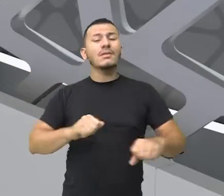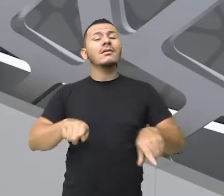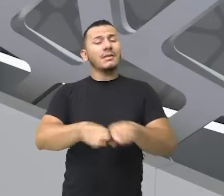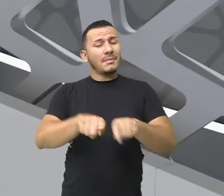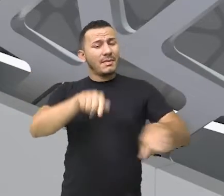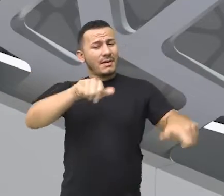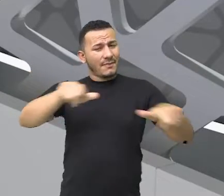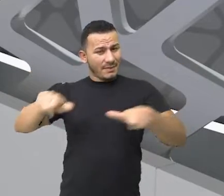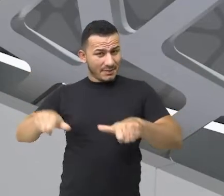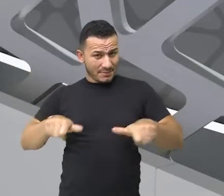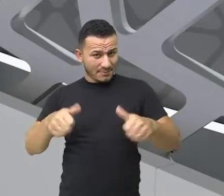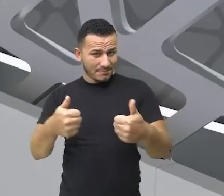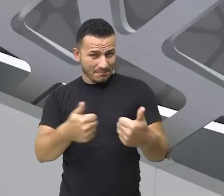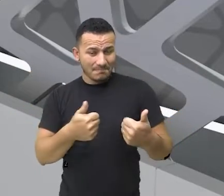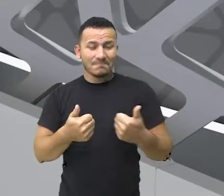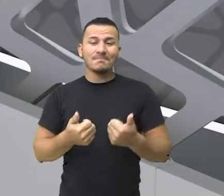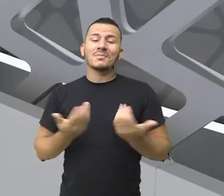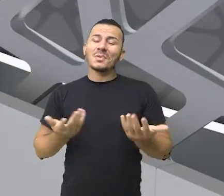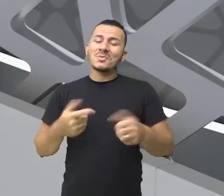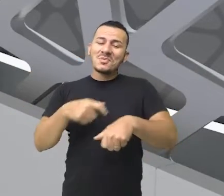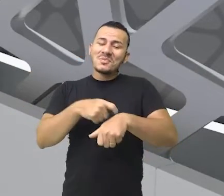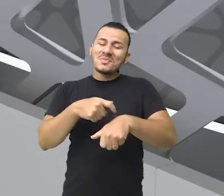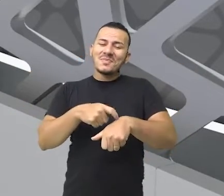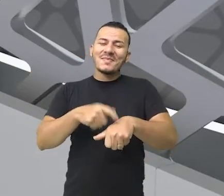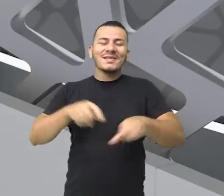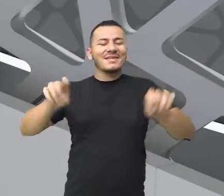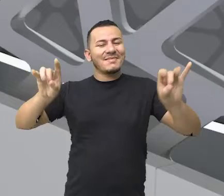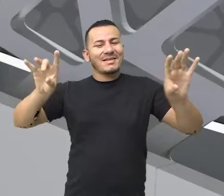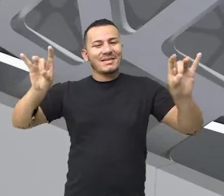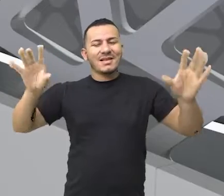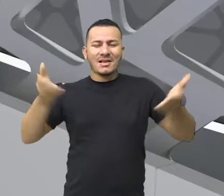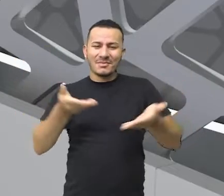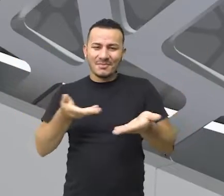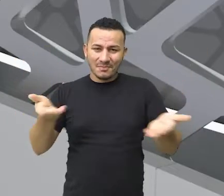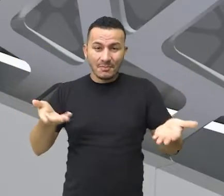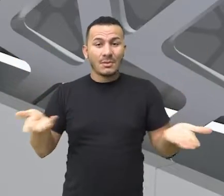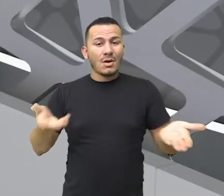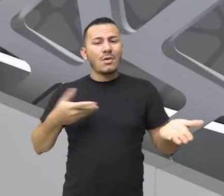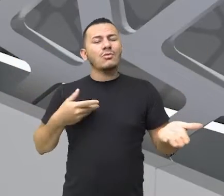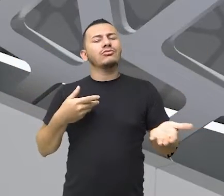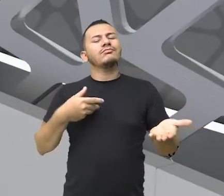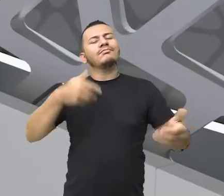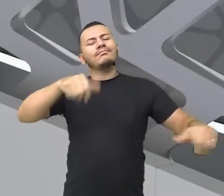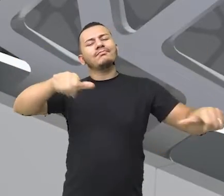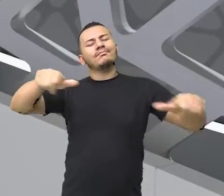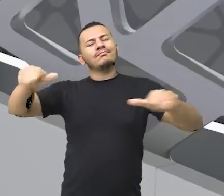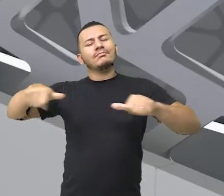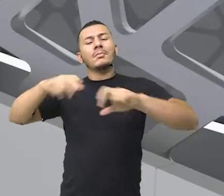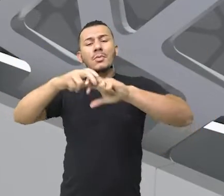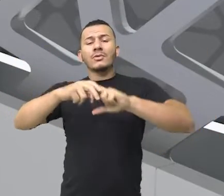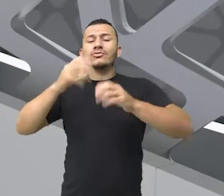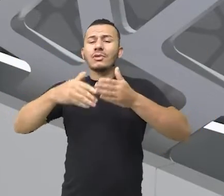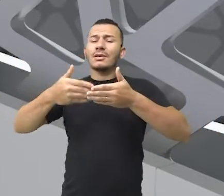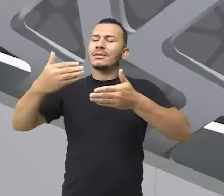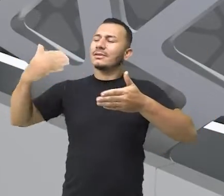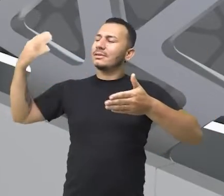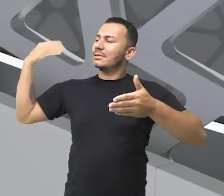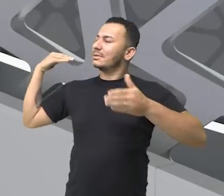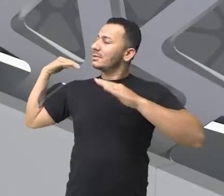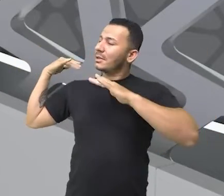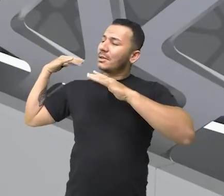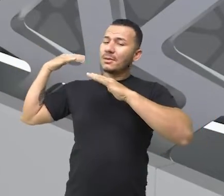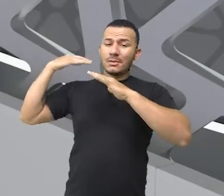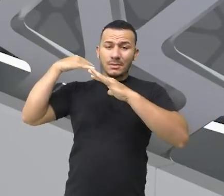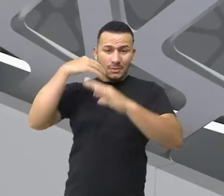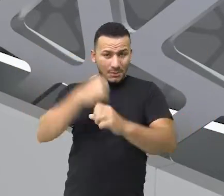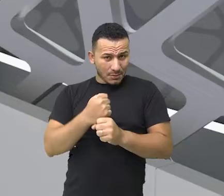e avaliação. É um momento especial, não é? Em que nós vamos avaliar aquilo que foi estudado durante toda